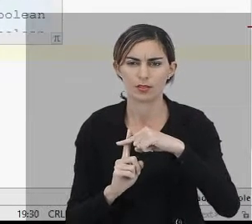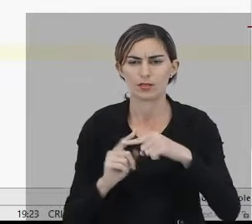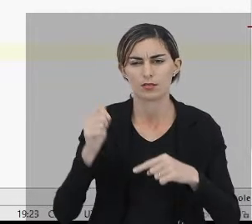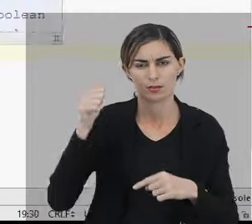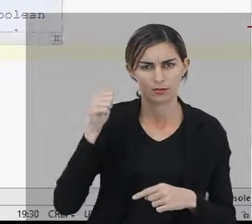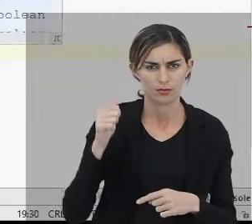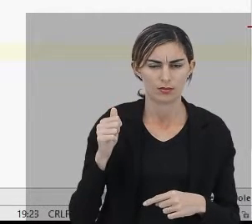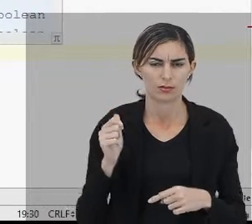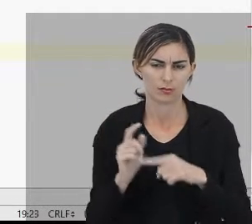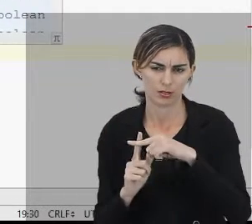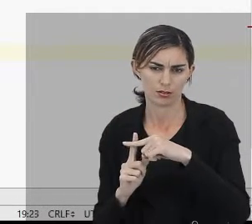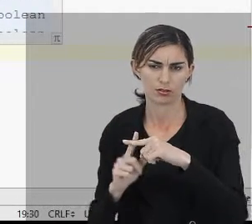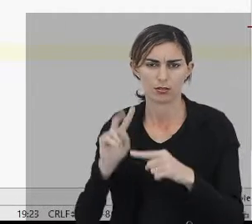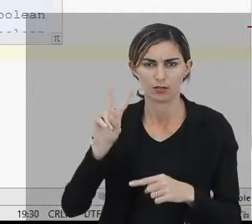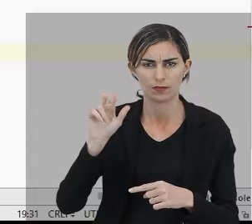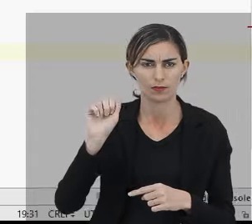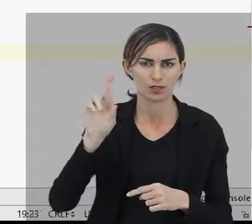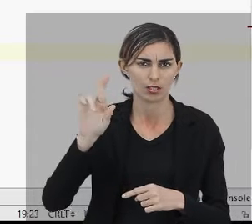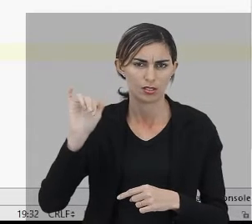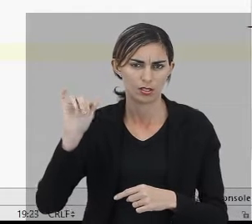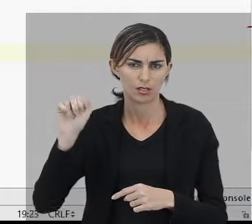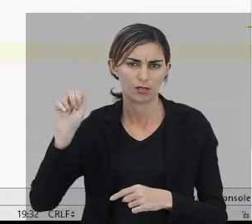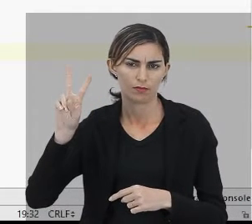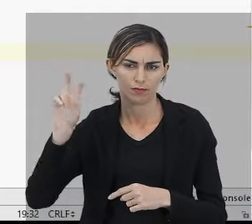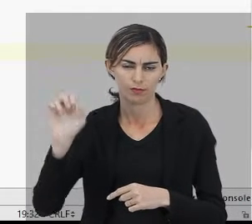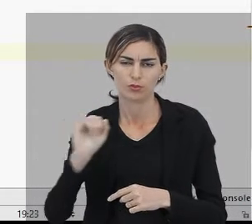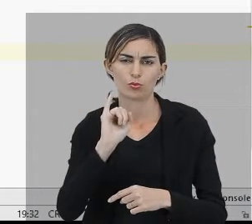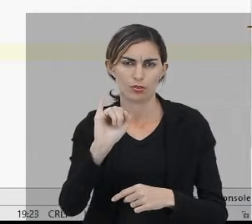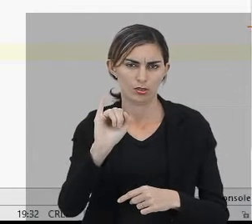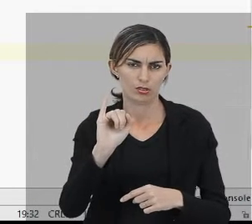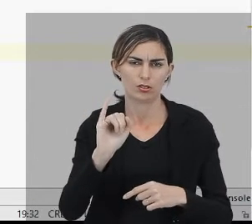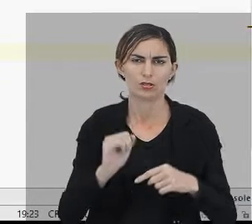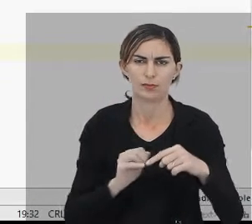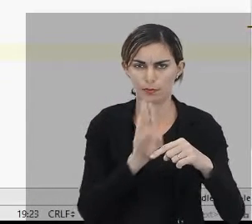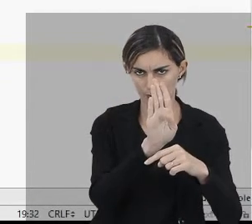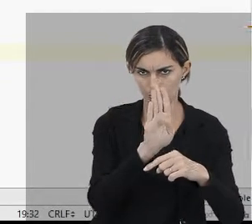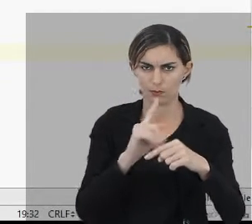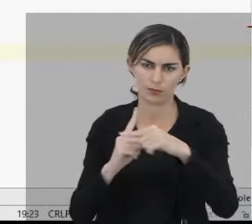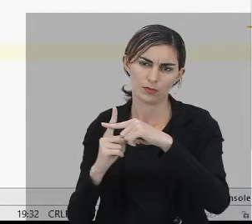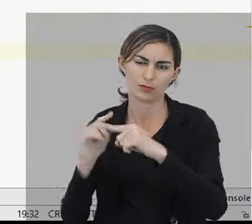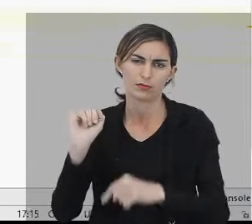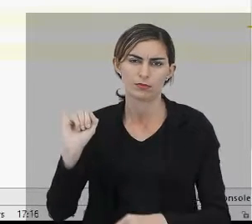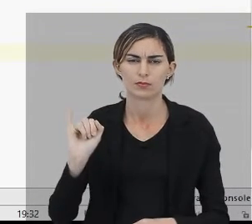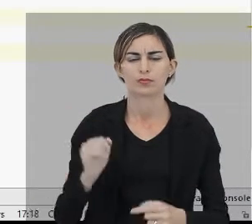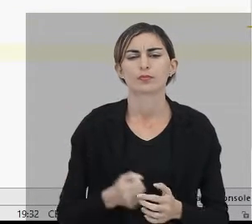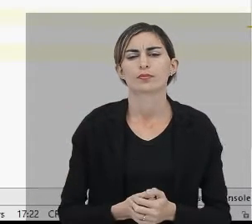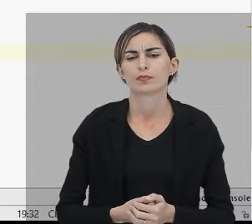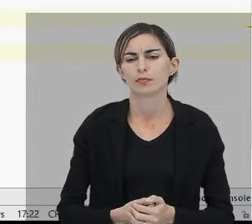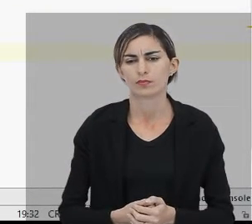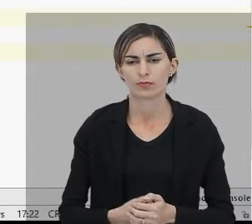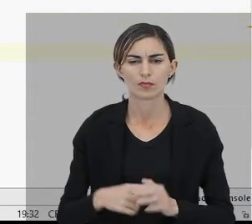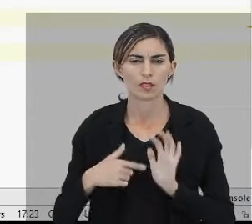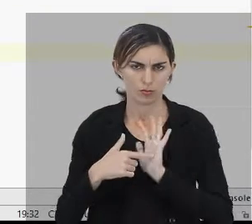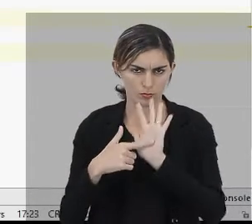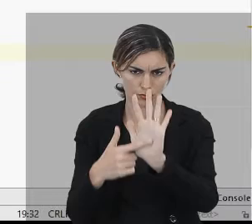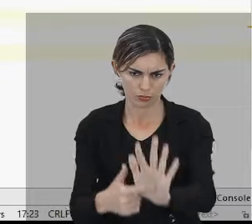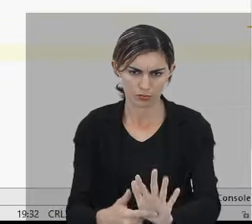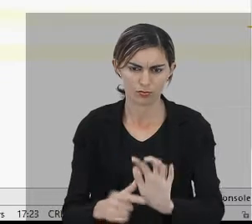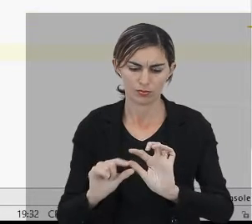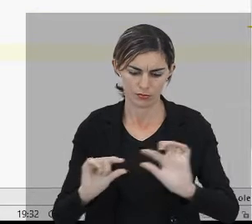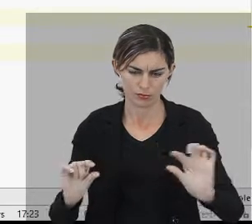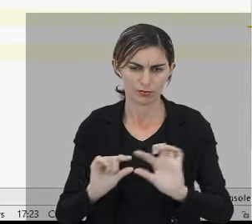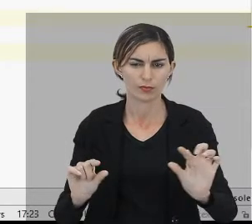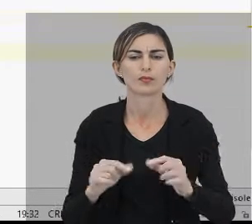mais a variável i, o que a variável i guarda. Então, observe que, mesmo que eu estou declarando